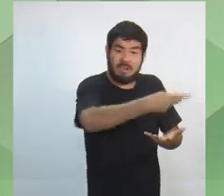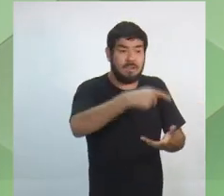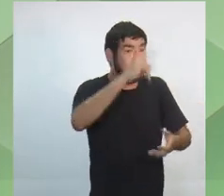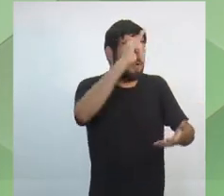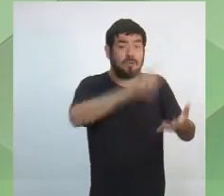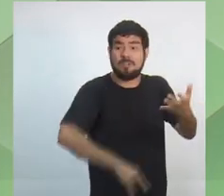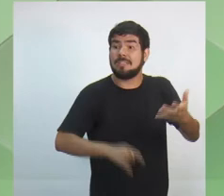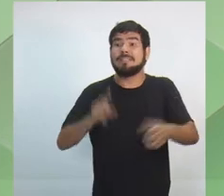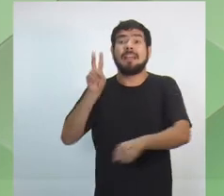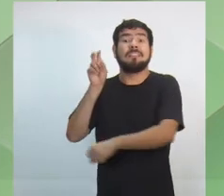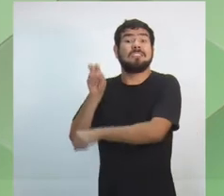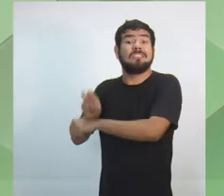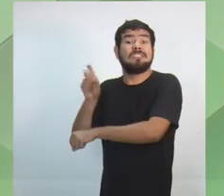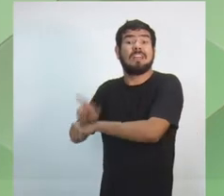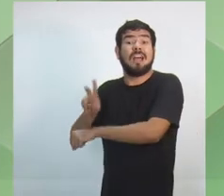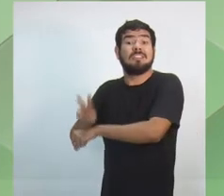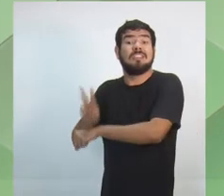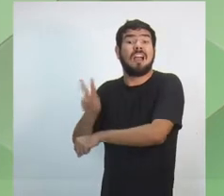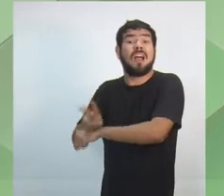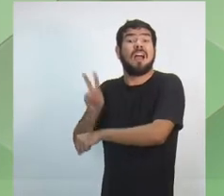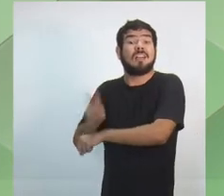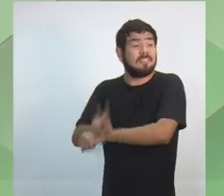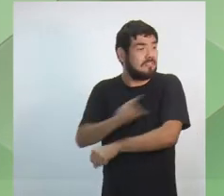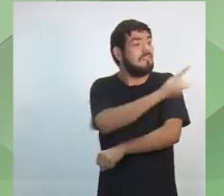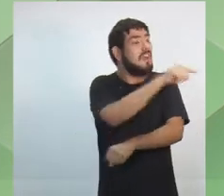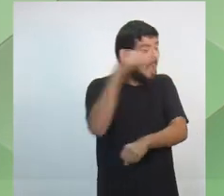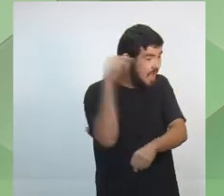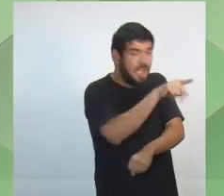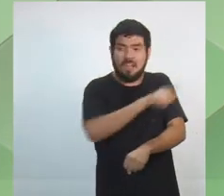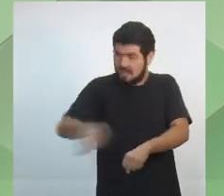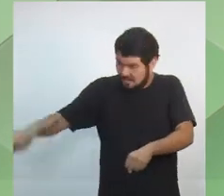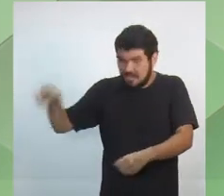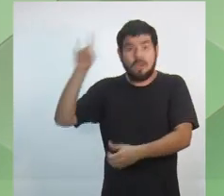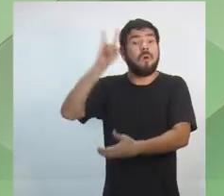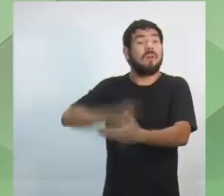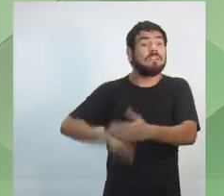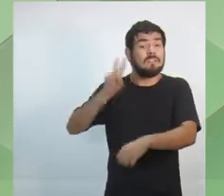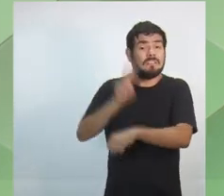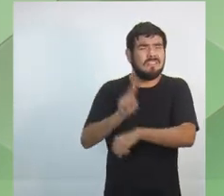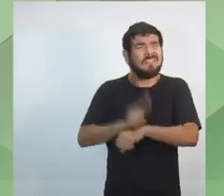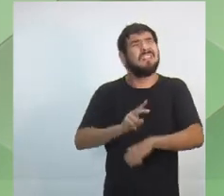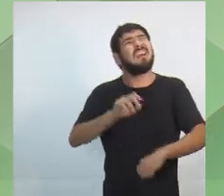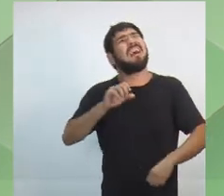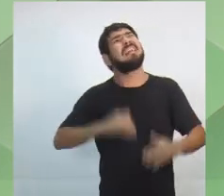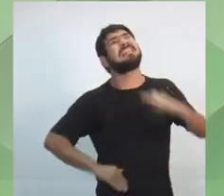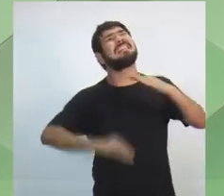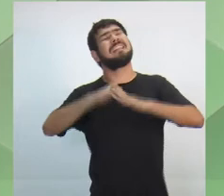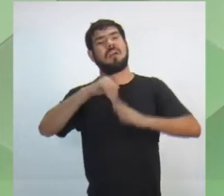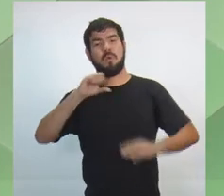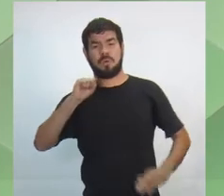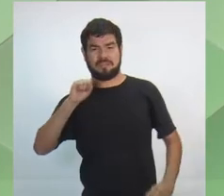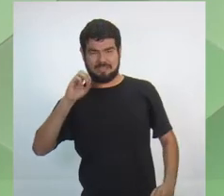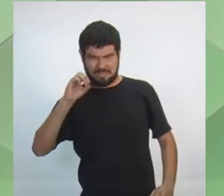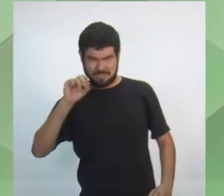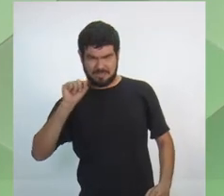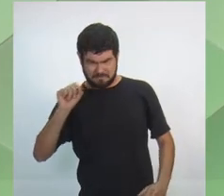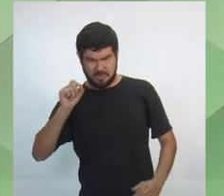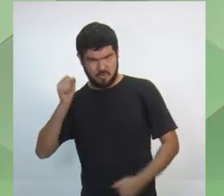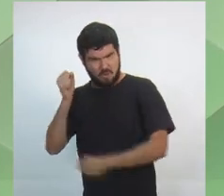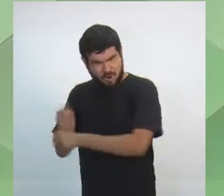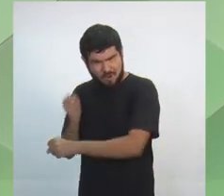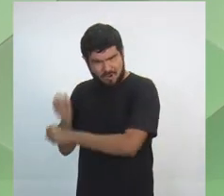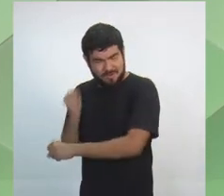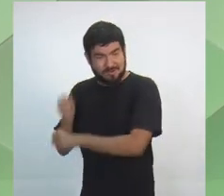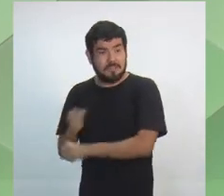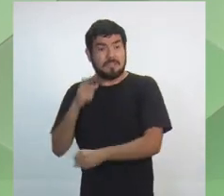contratarem estagiários. As pequenas obras de até R$ 80 mil, nós vamos priorizar as pequenas